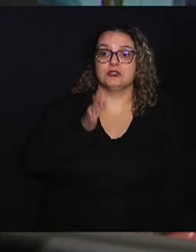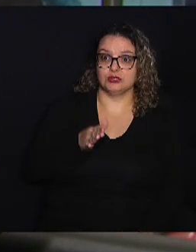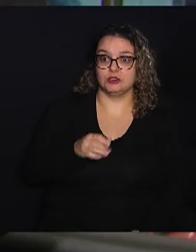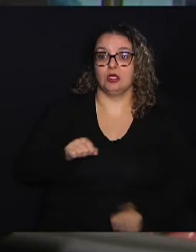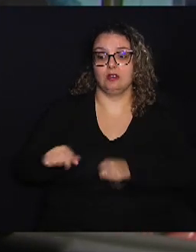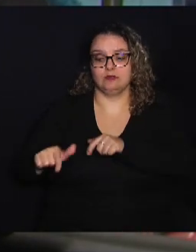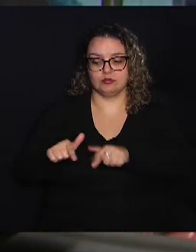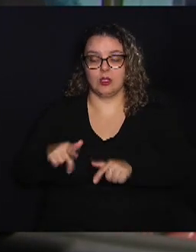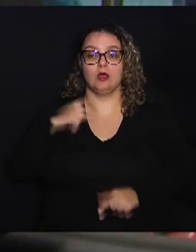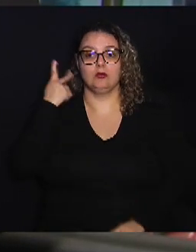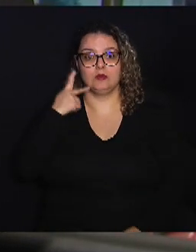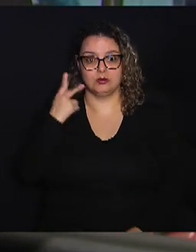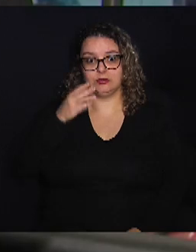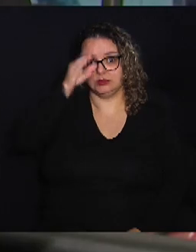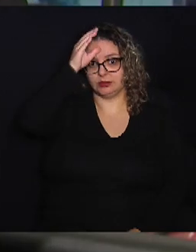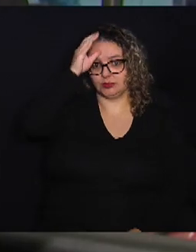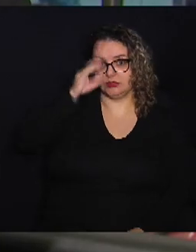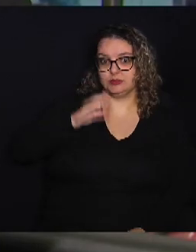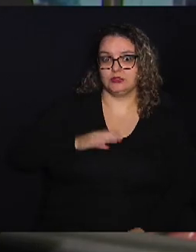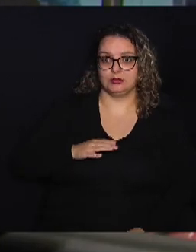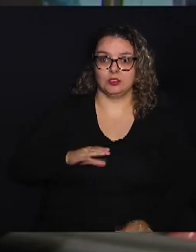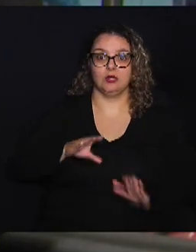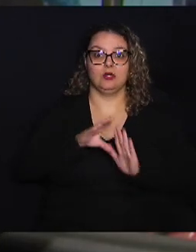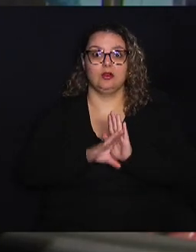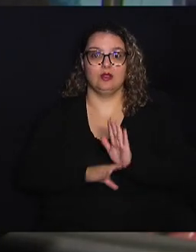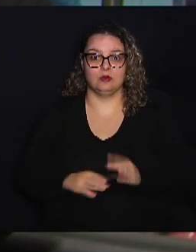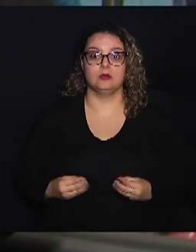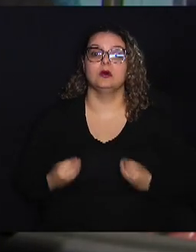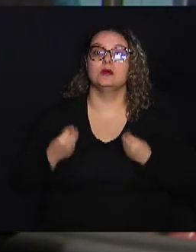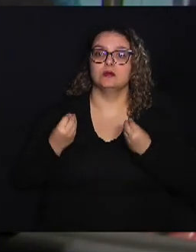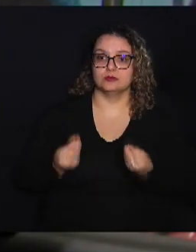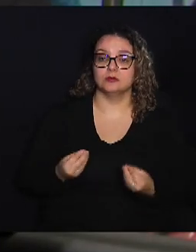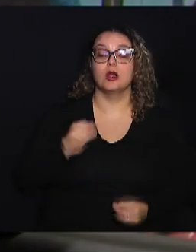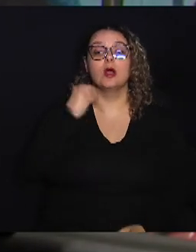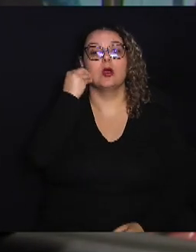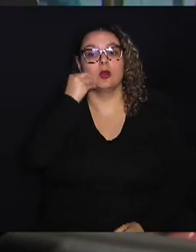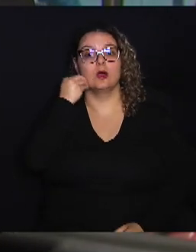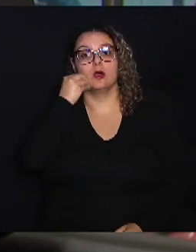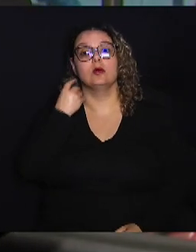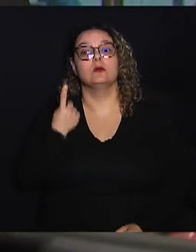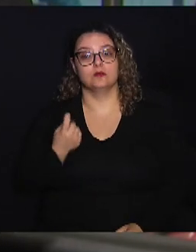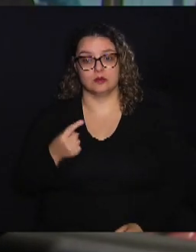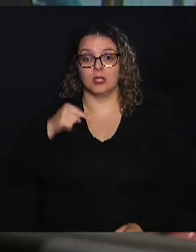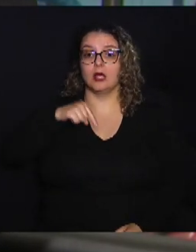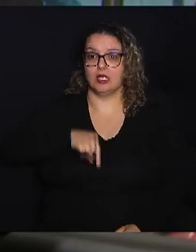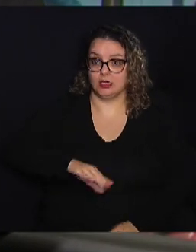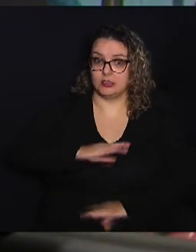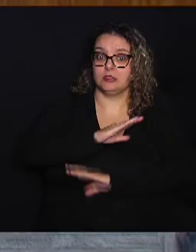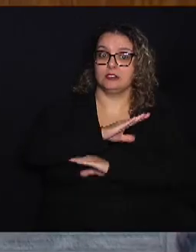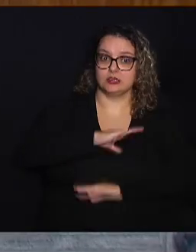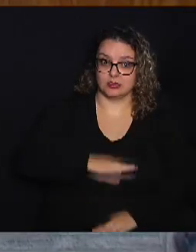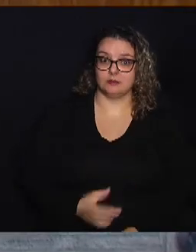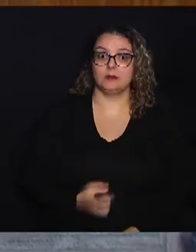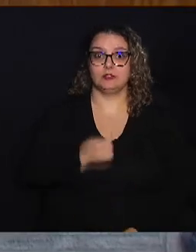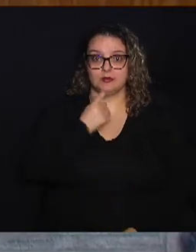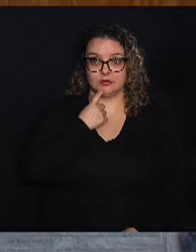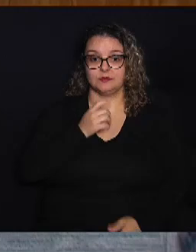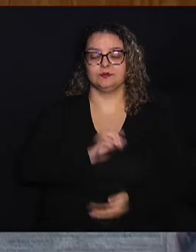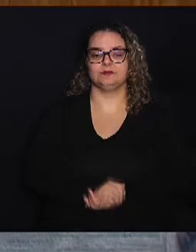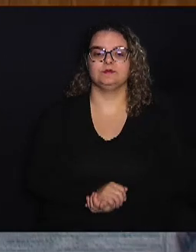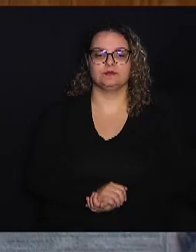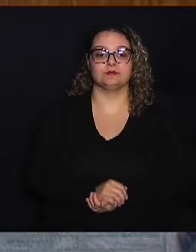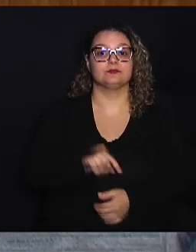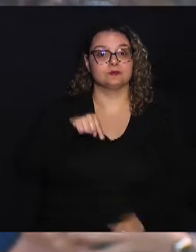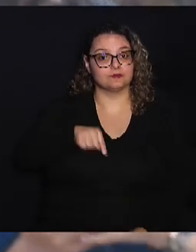formação política e cidadã que o programa proporciona em uma experiência única aqui na Câmara Municipal. Nesta